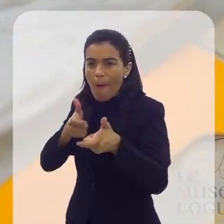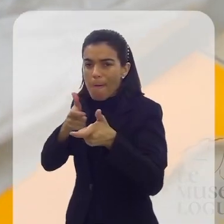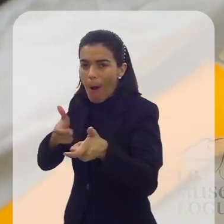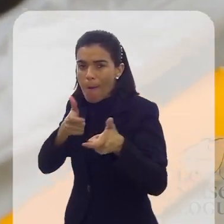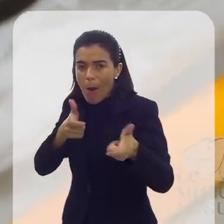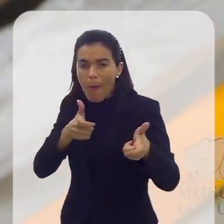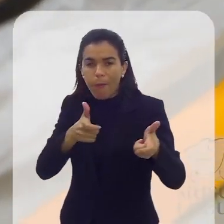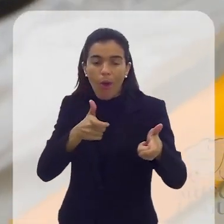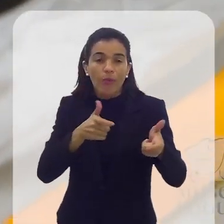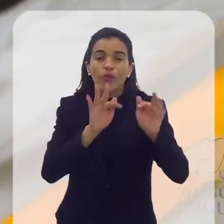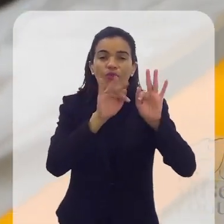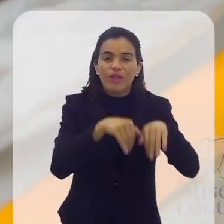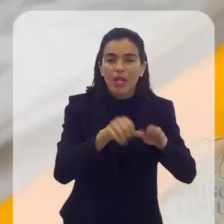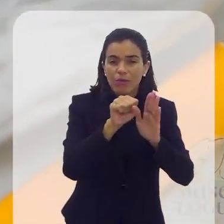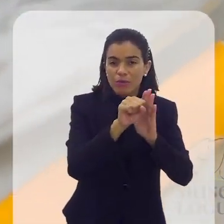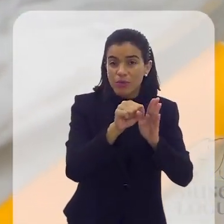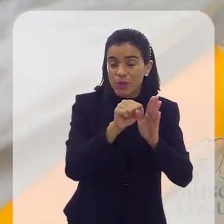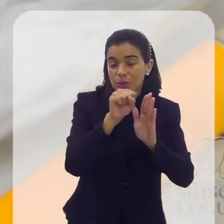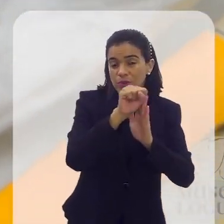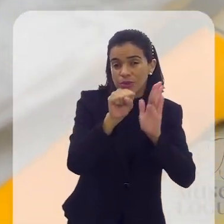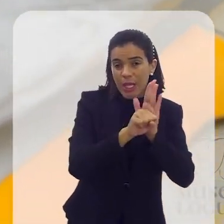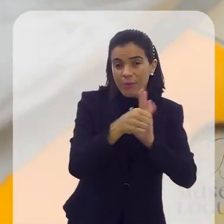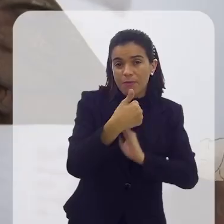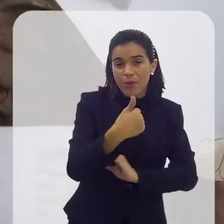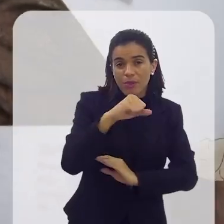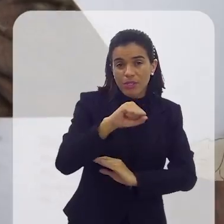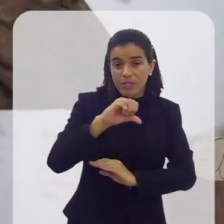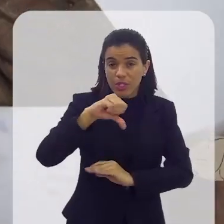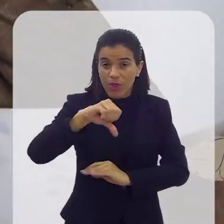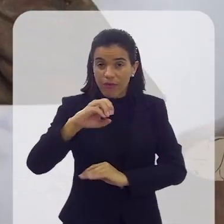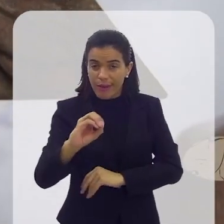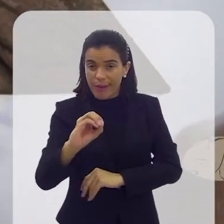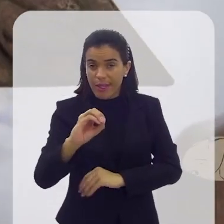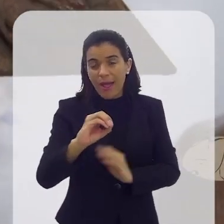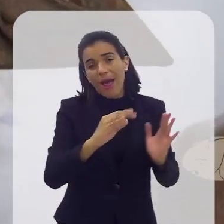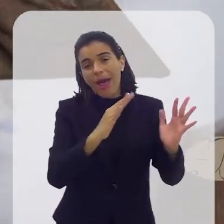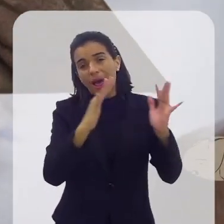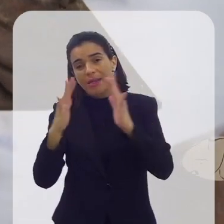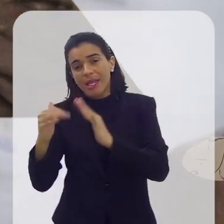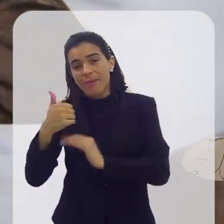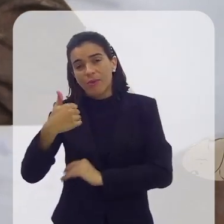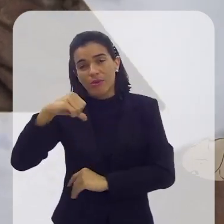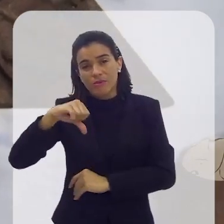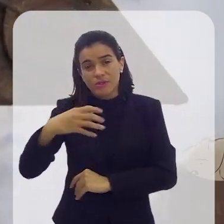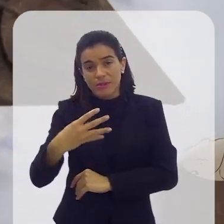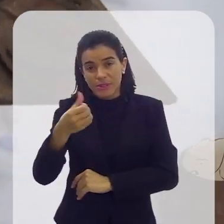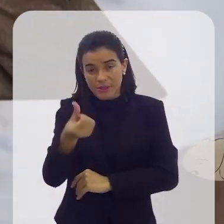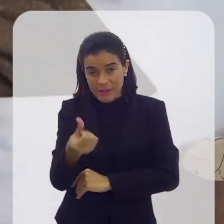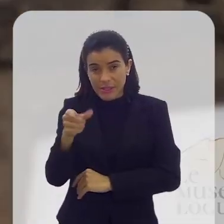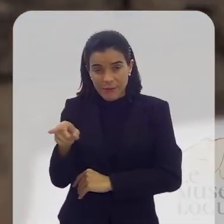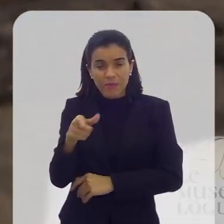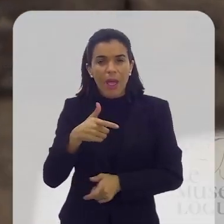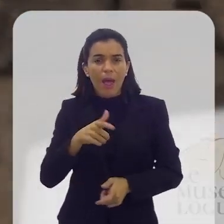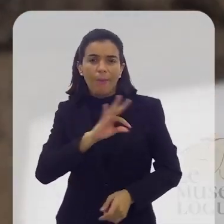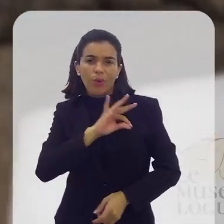pelo Estado contra o povo brasileiro, contra os jagunços, entre aspas, contra os